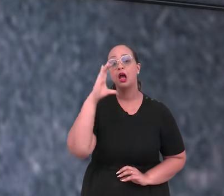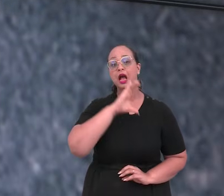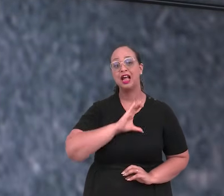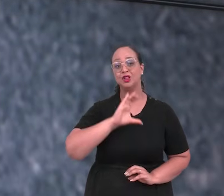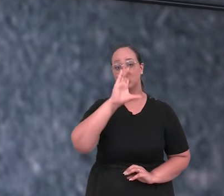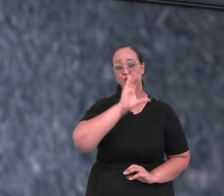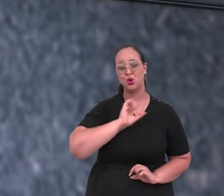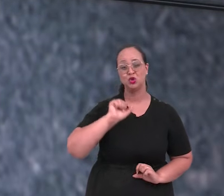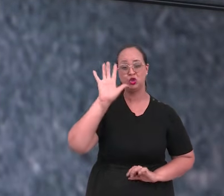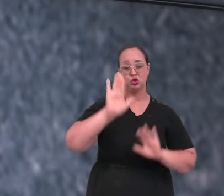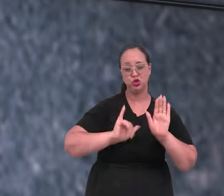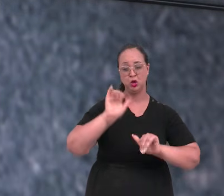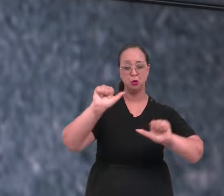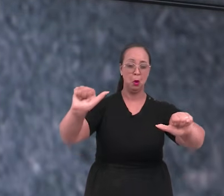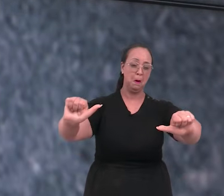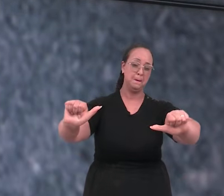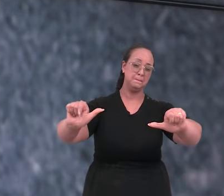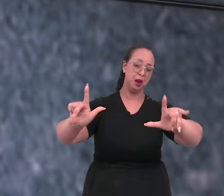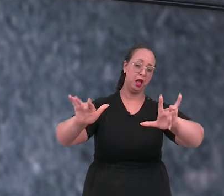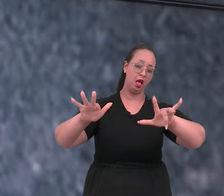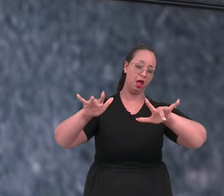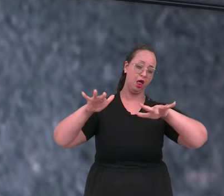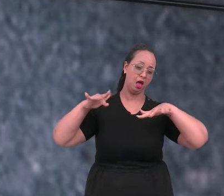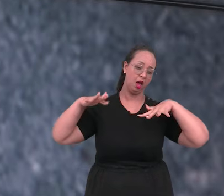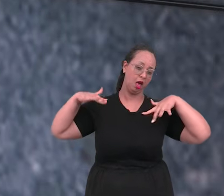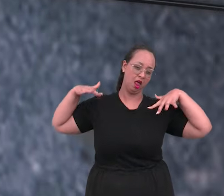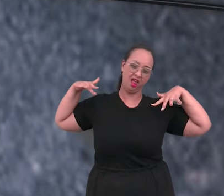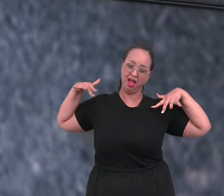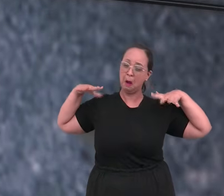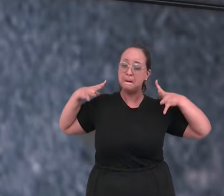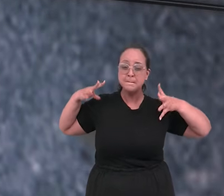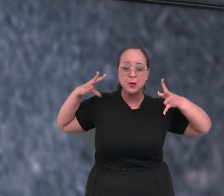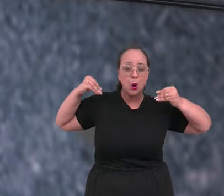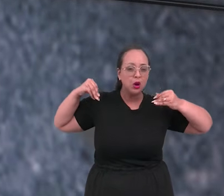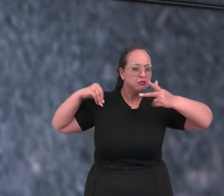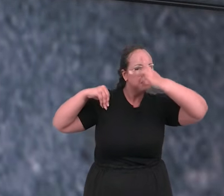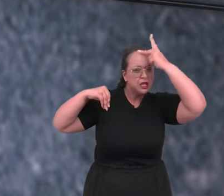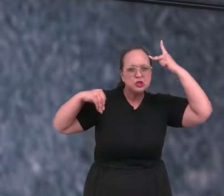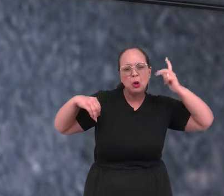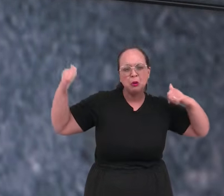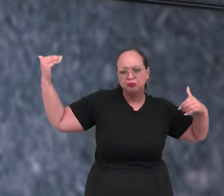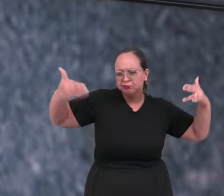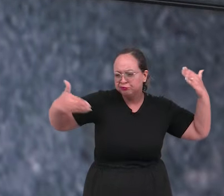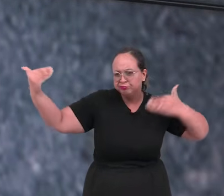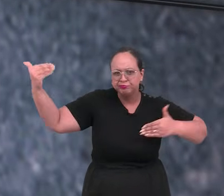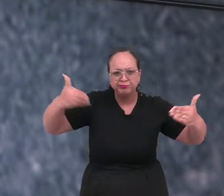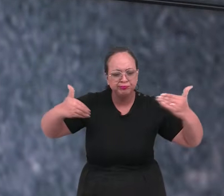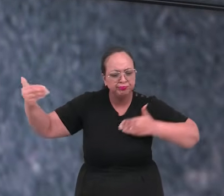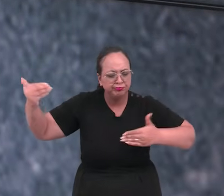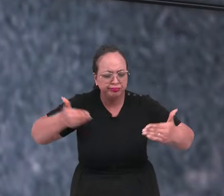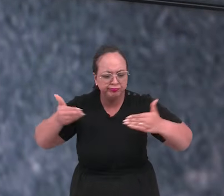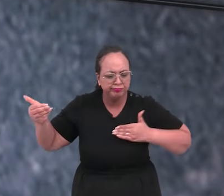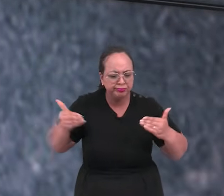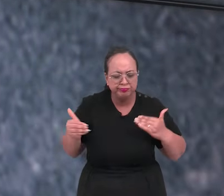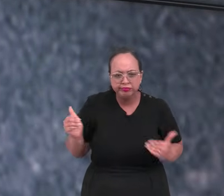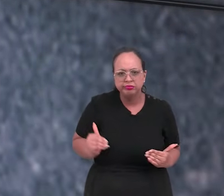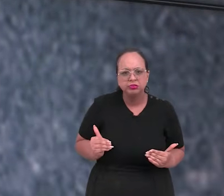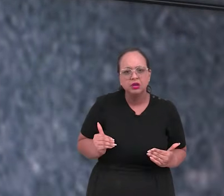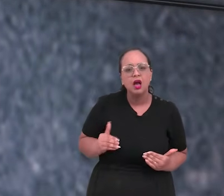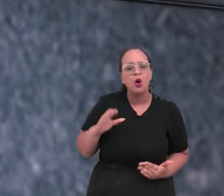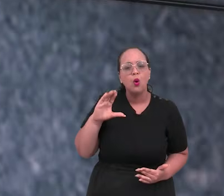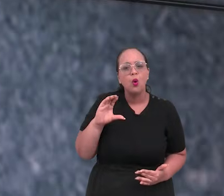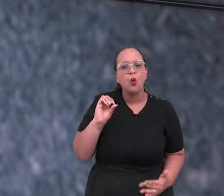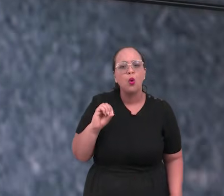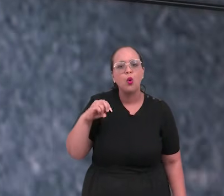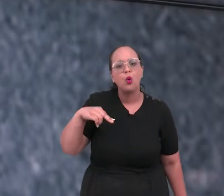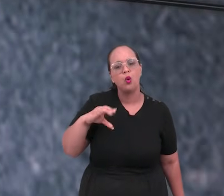grande concílio. Nós já tivemos aqui em programas anteriores a oportunidade de conceituar o que é um concílio, né? Do que se